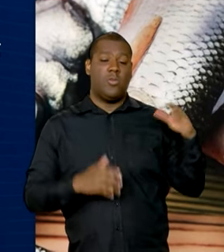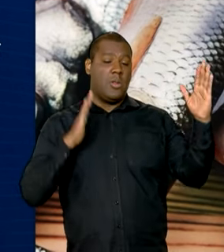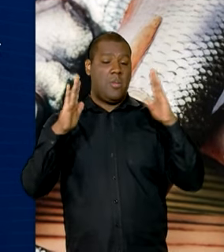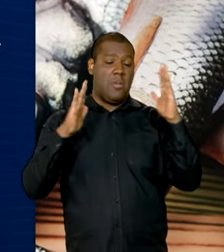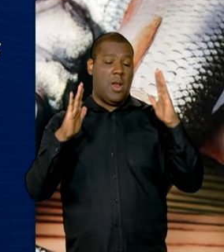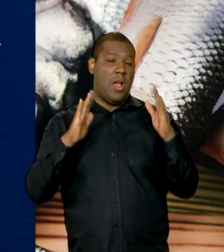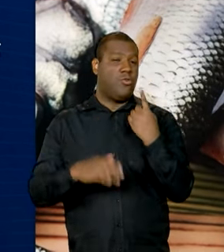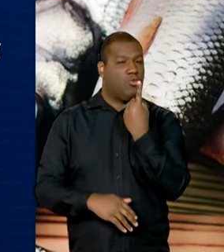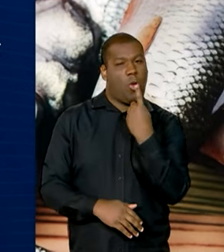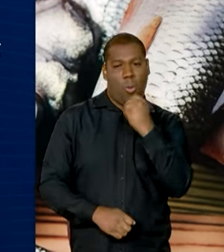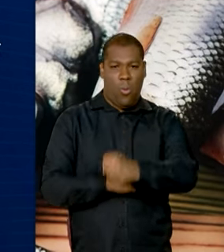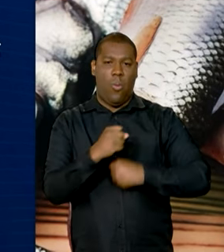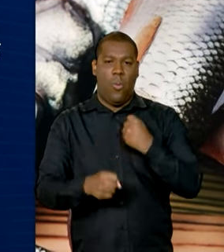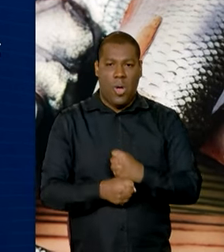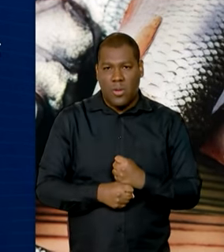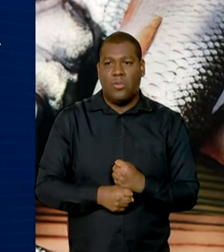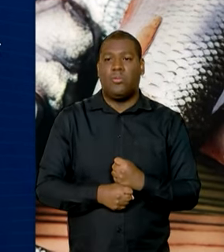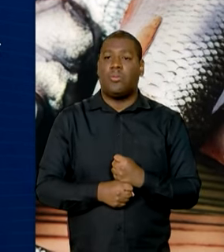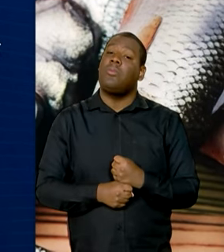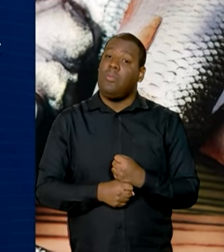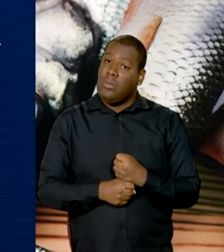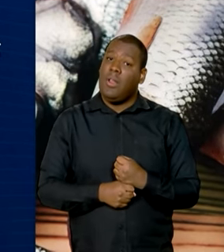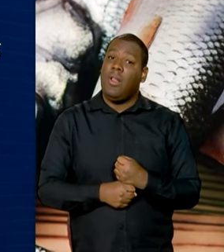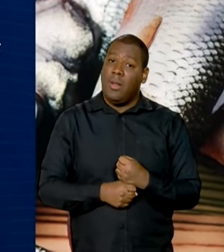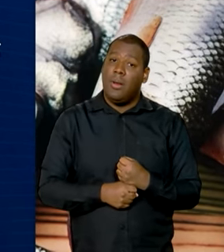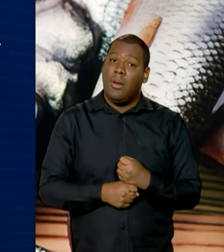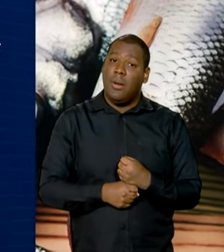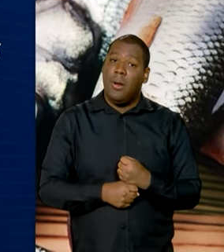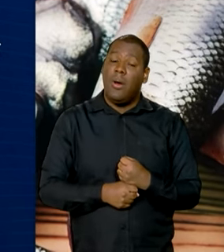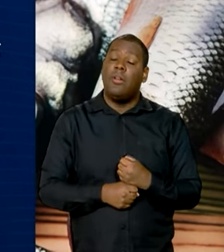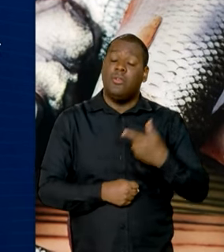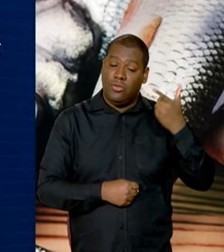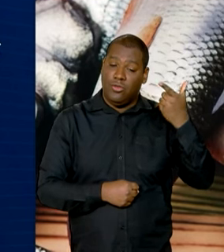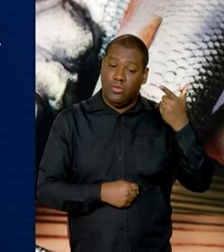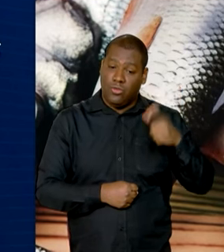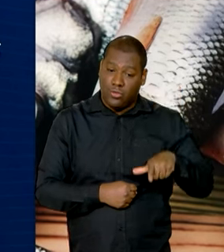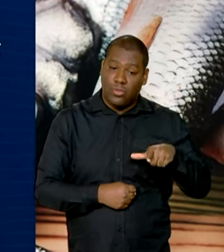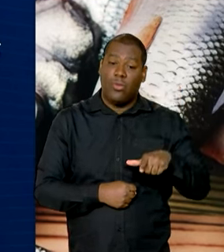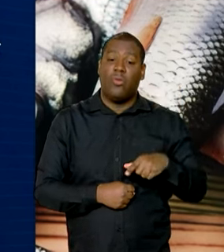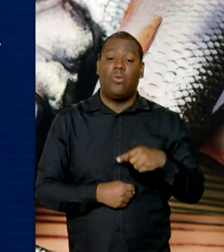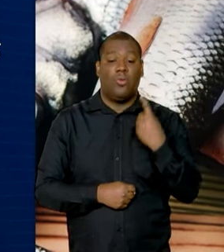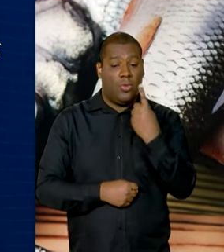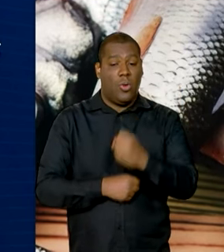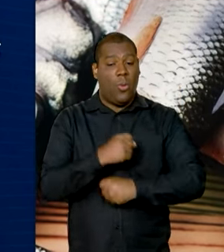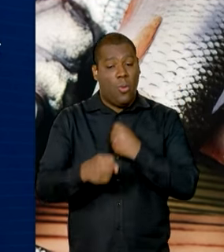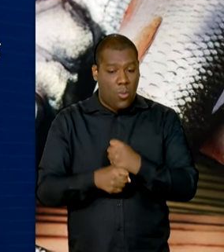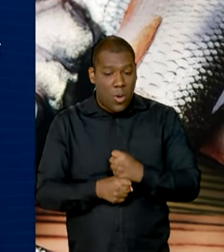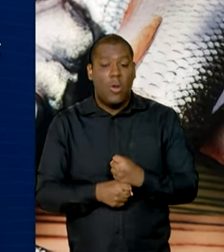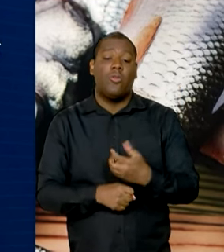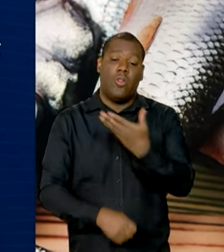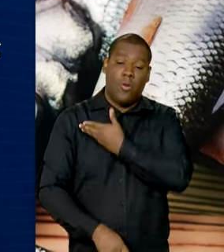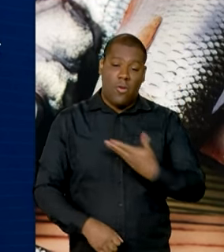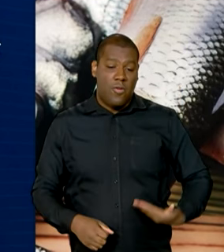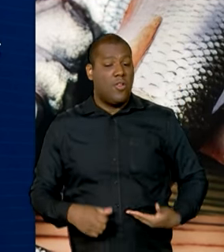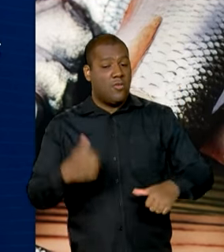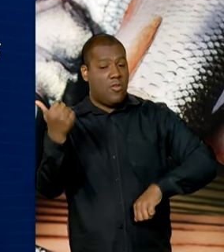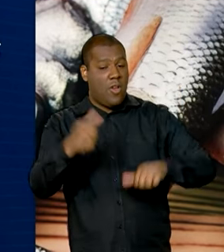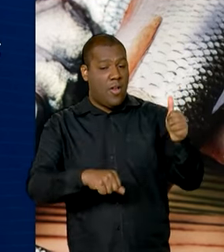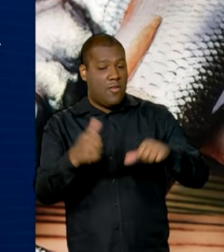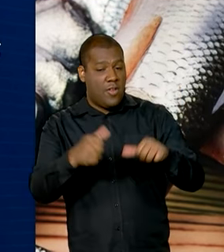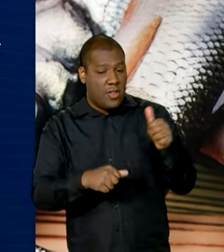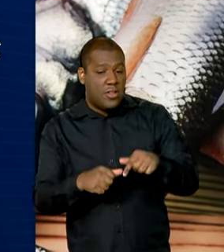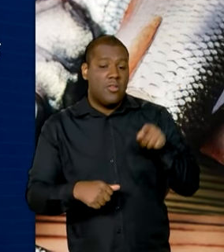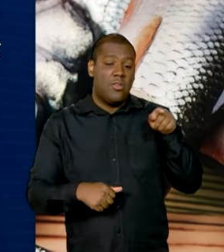de 1 ano, podendo ser renovadas depois de avaliação dos estudantes e análise do